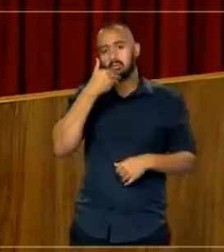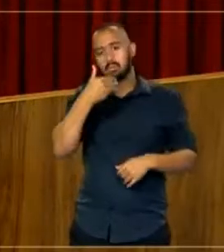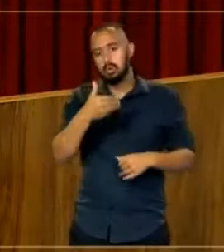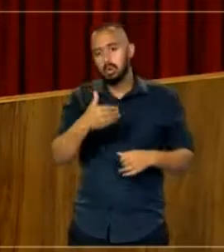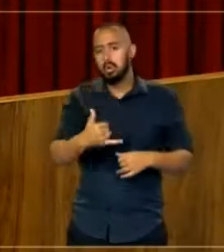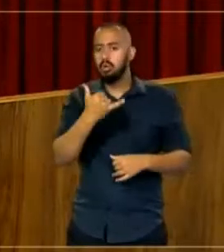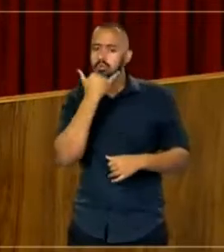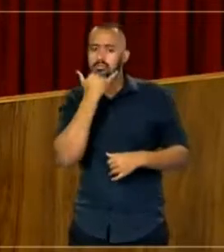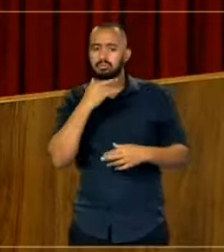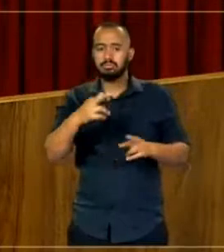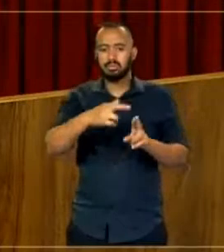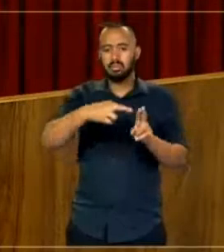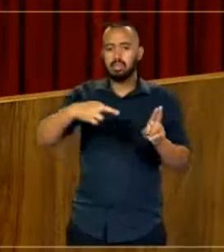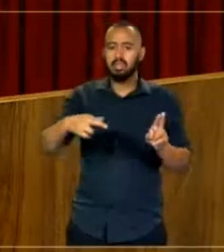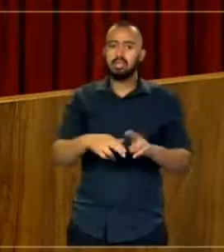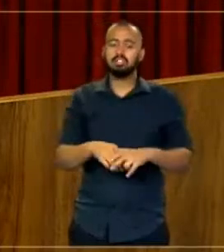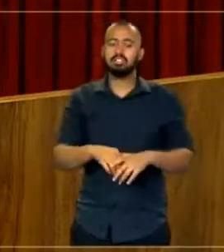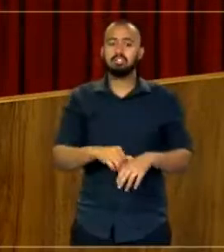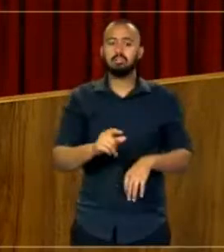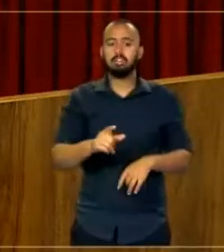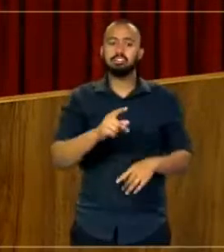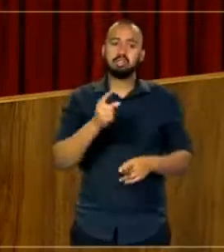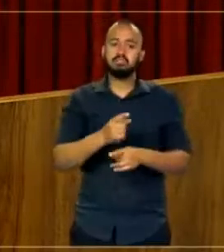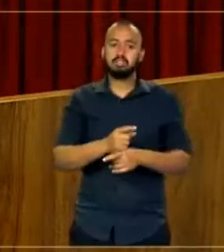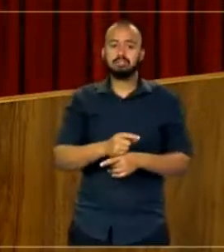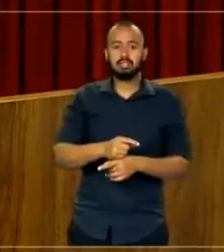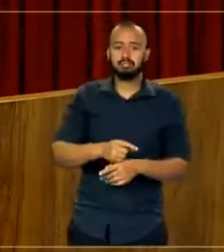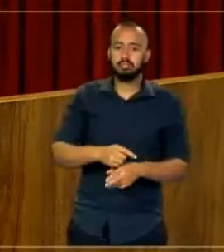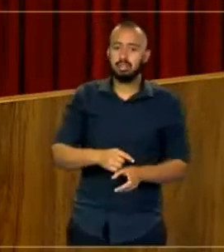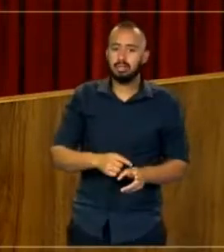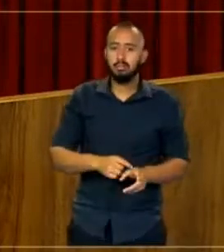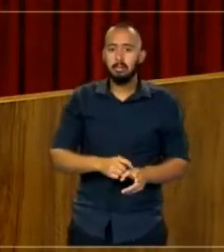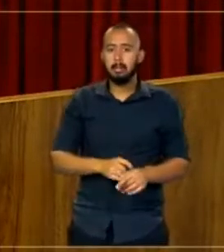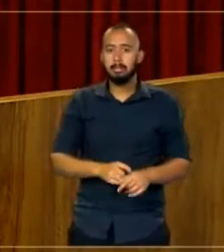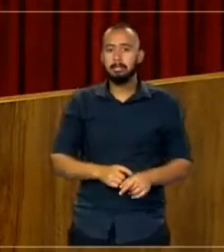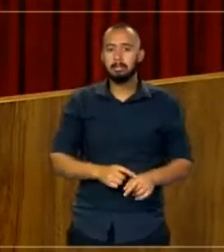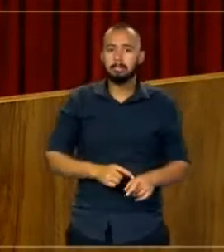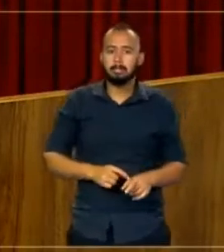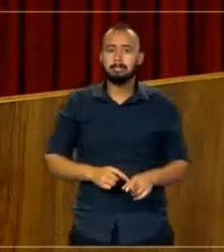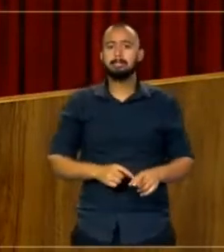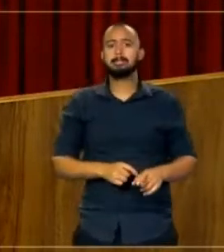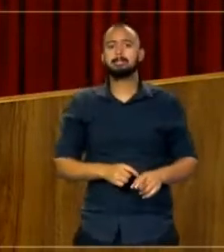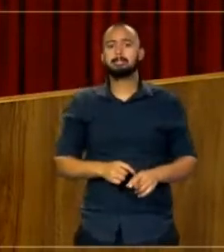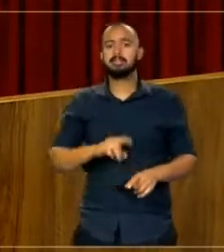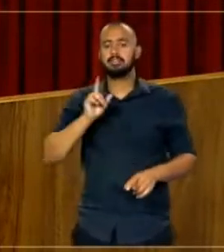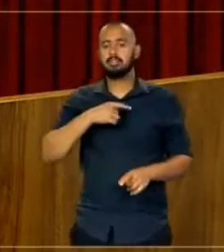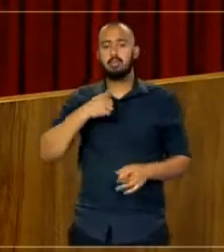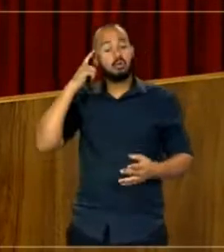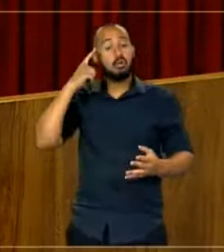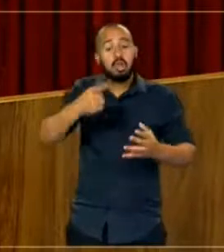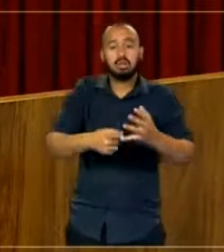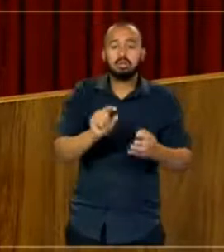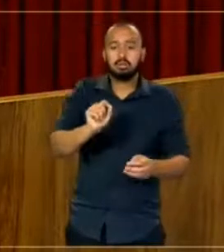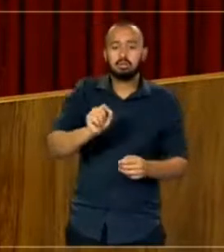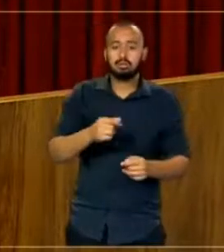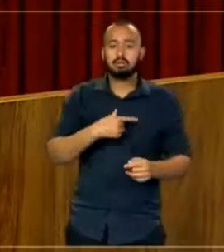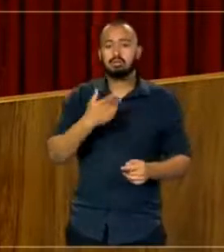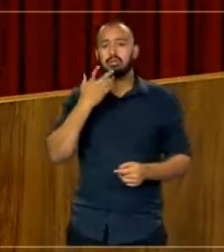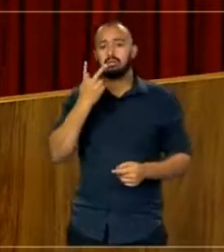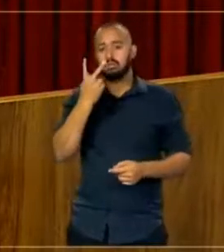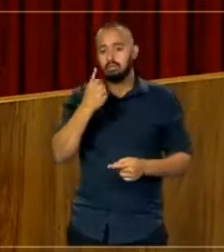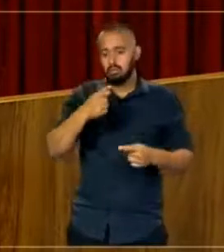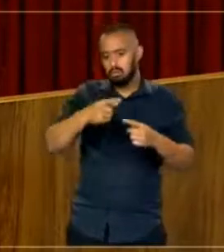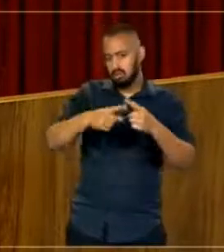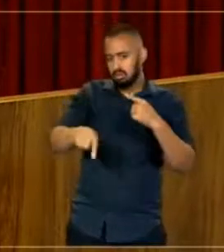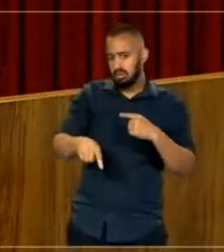ao relator e aos que, porventura, o acompanhem, meu voto não referenda a decisão e, portanto, indefere a